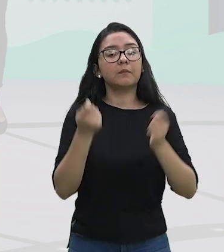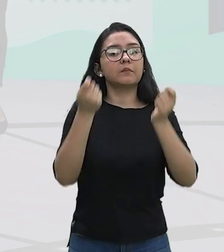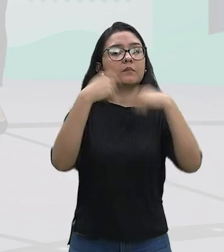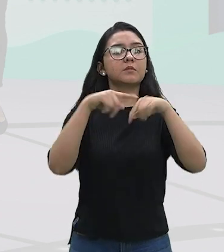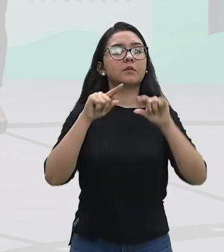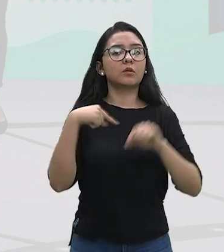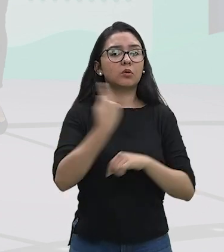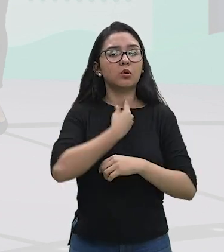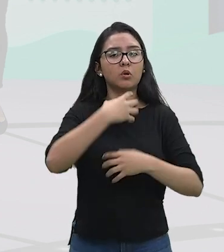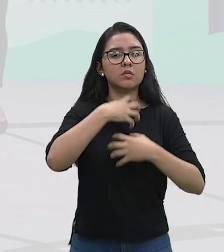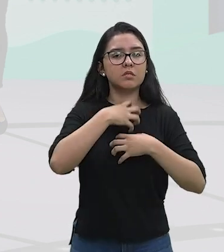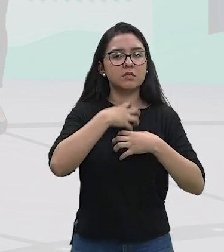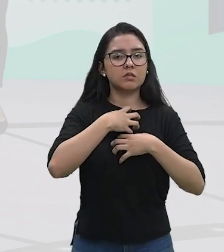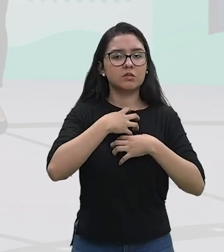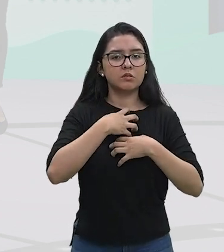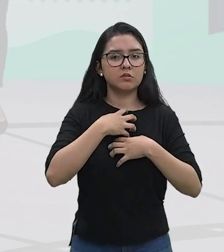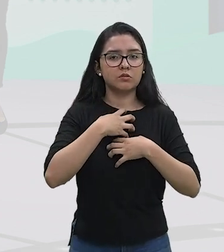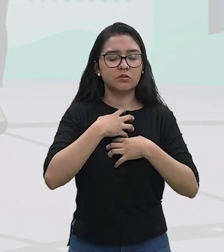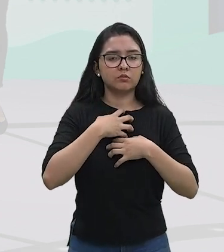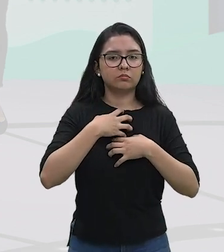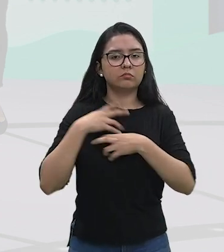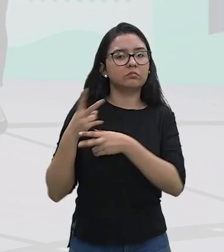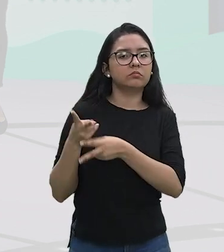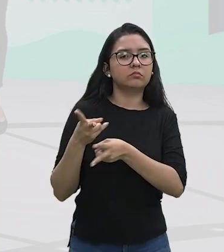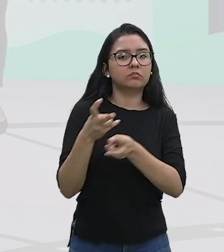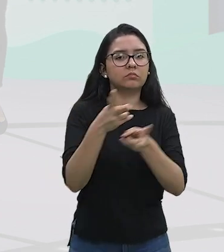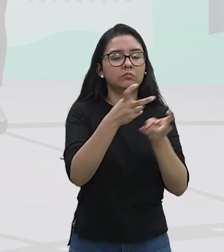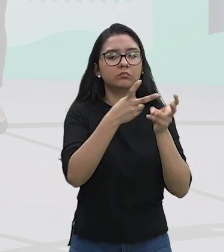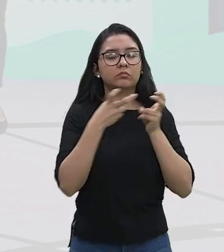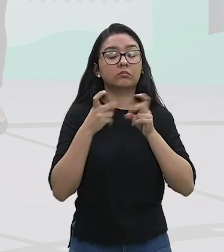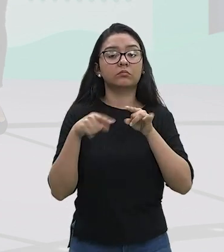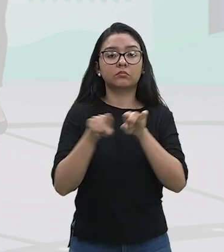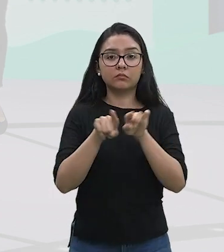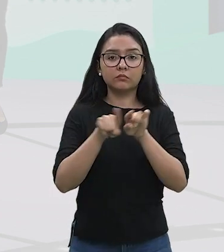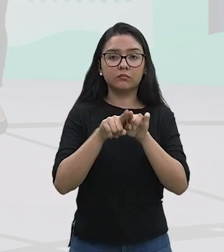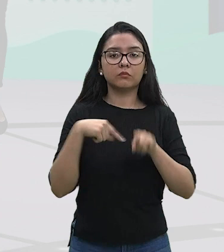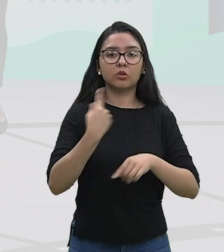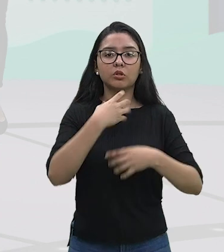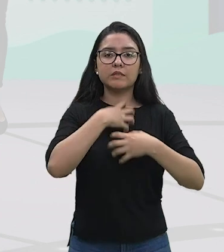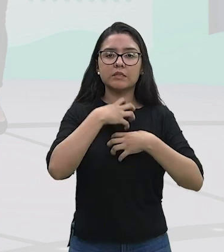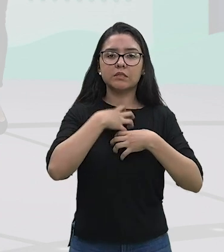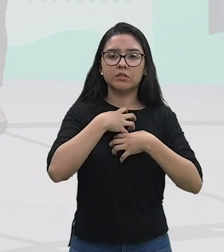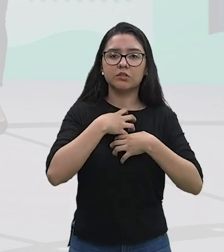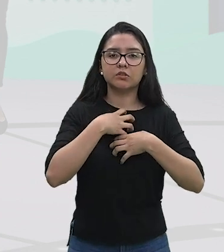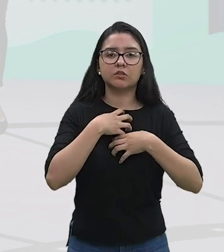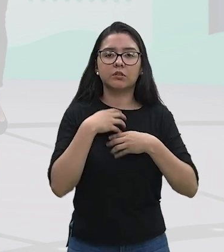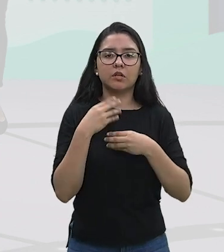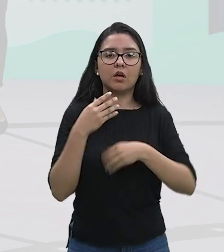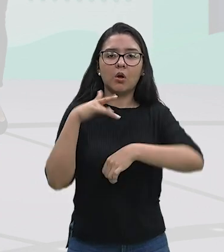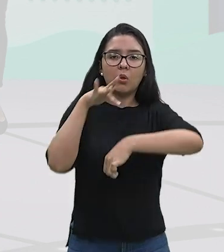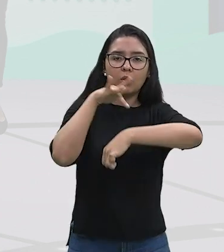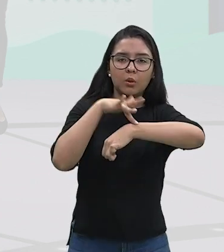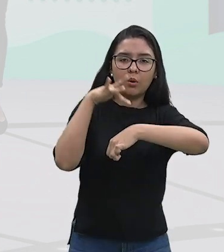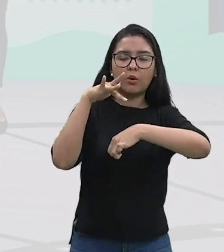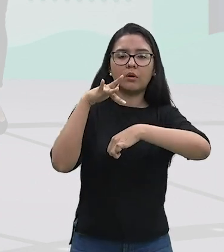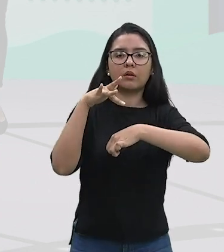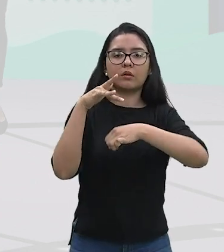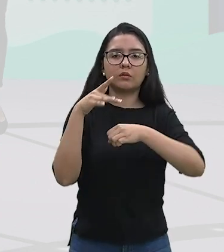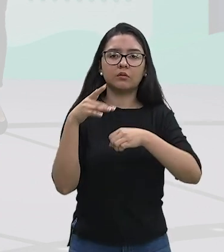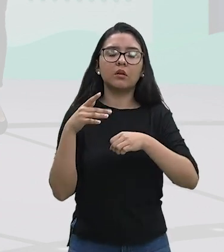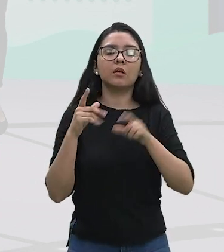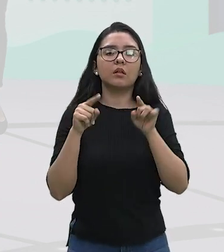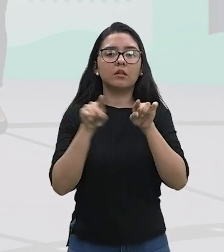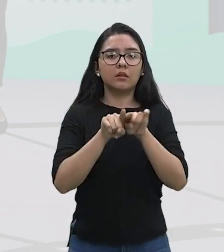nós sintamos aí todo mundo ao nosso redor, vai permitir que nós venhamos sentir as sensações como o toque, o